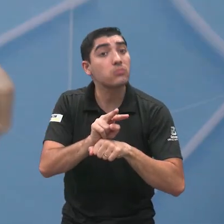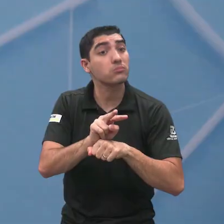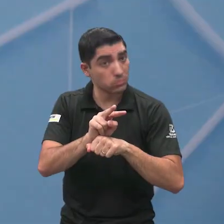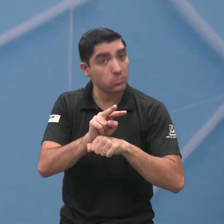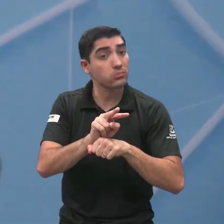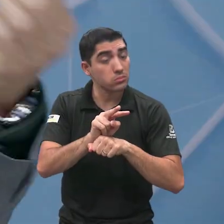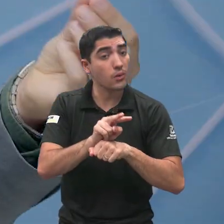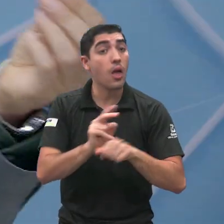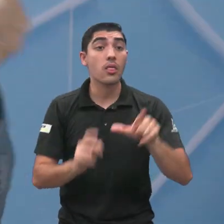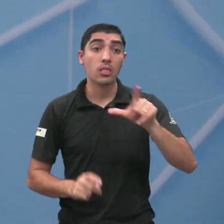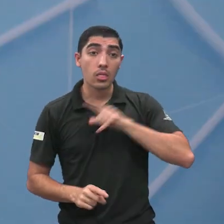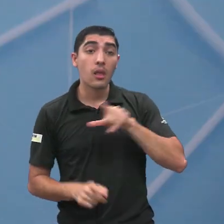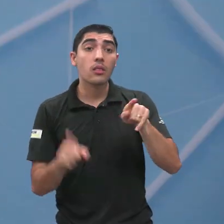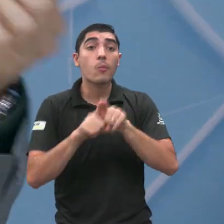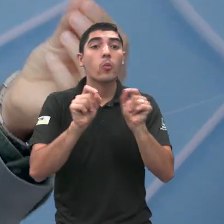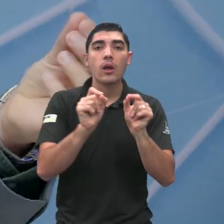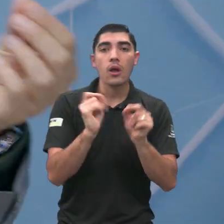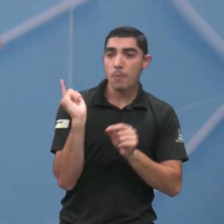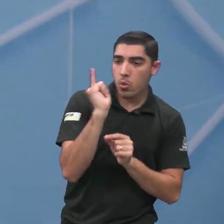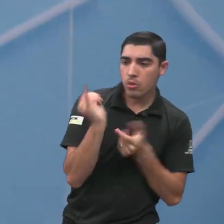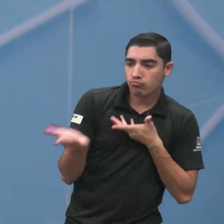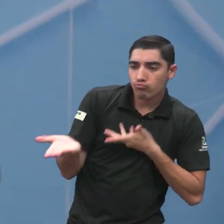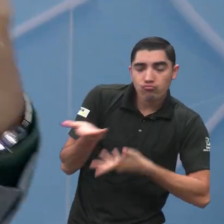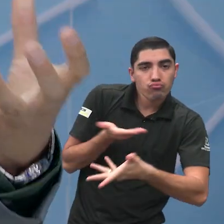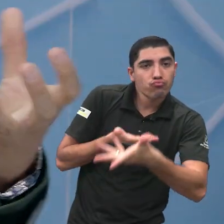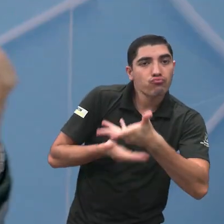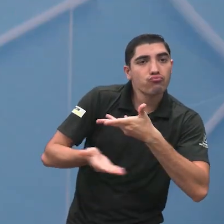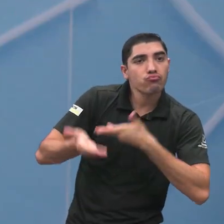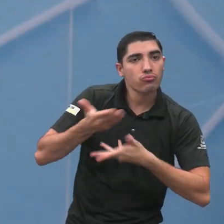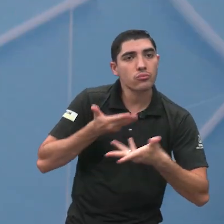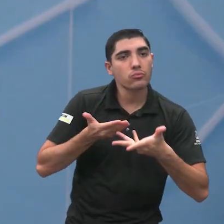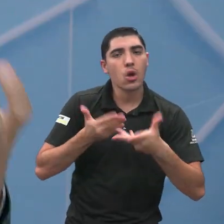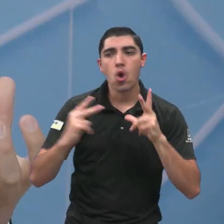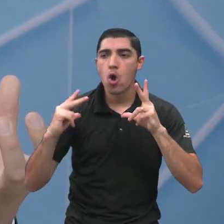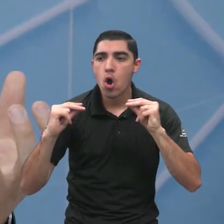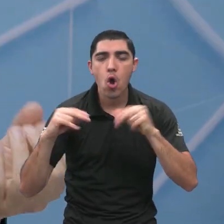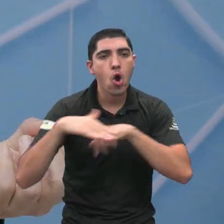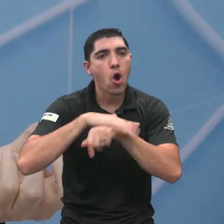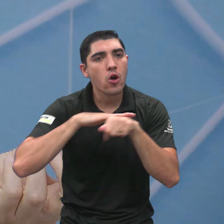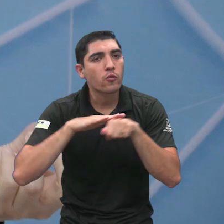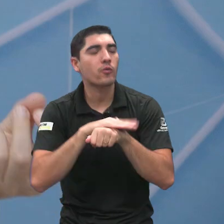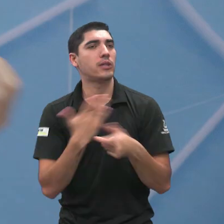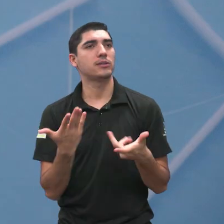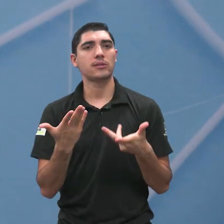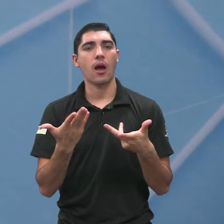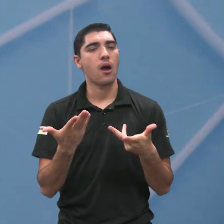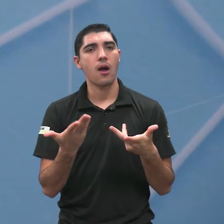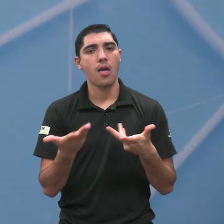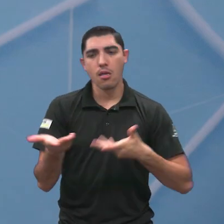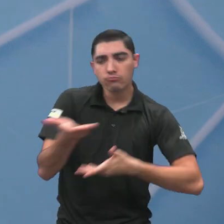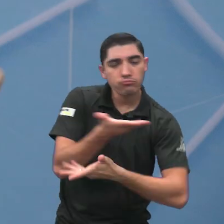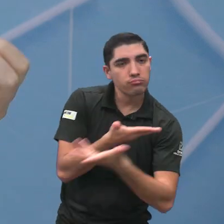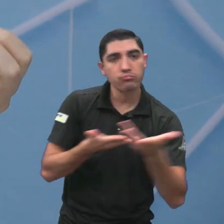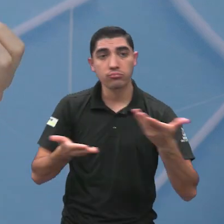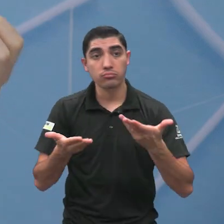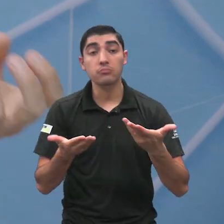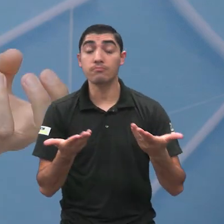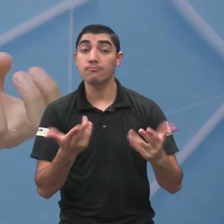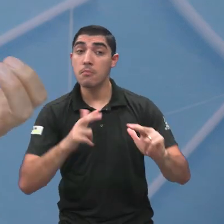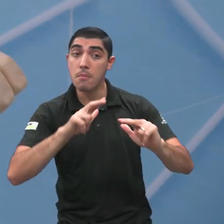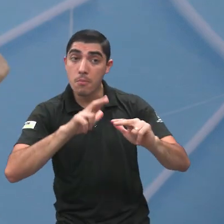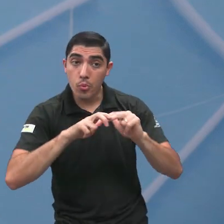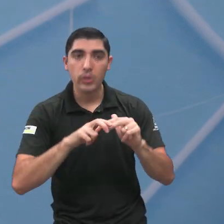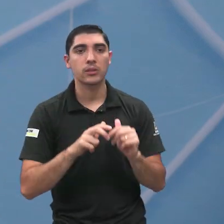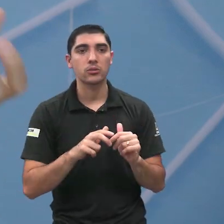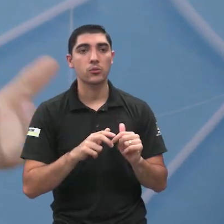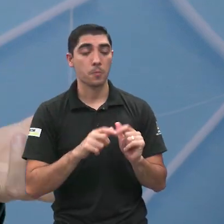de cuidado que é a troca de experiência, a troca de diálogo, né? Então, nesse sentido, quando o